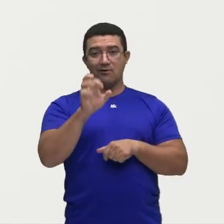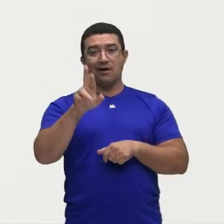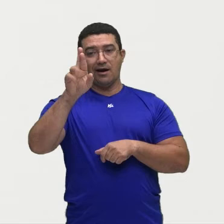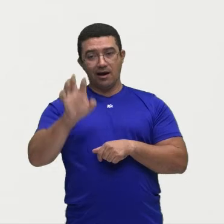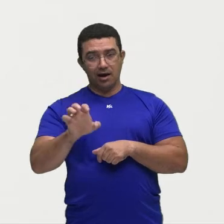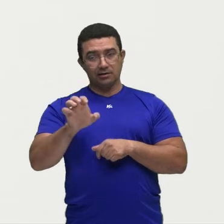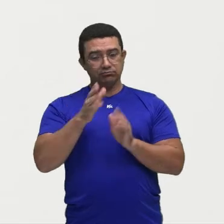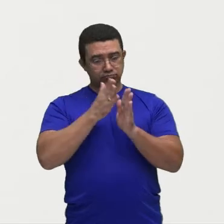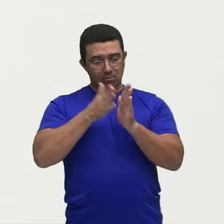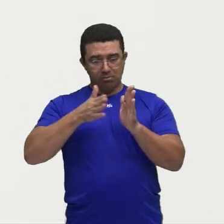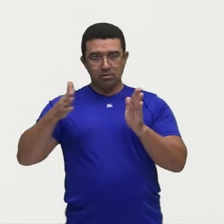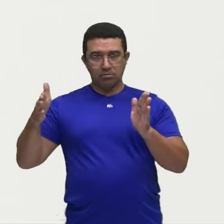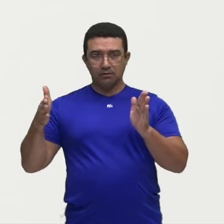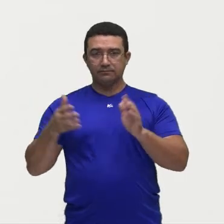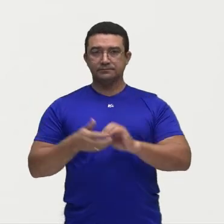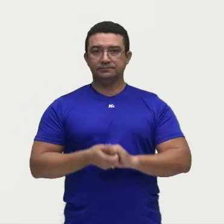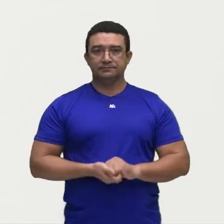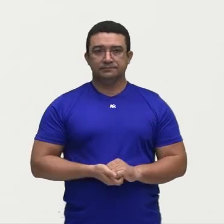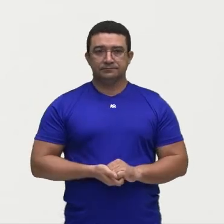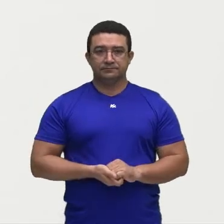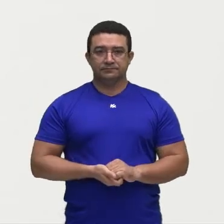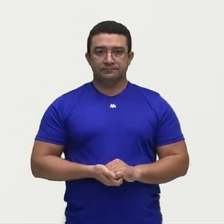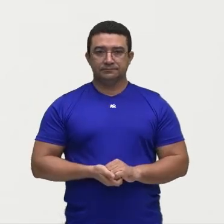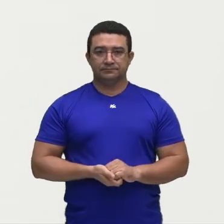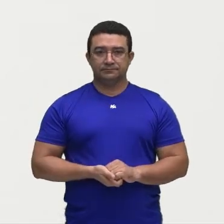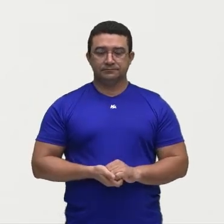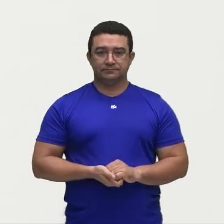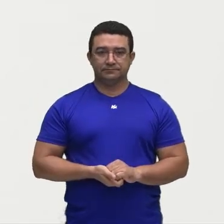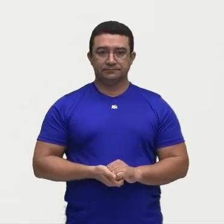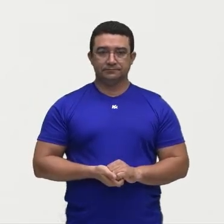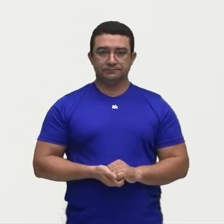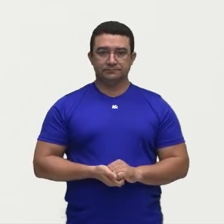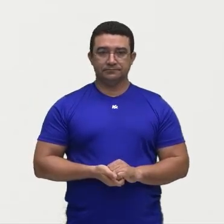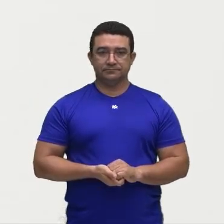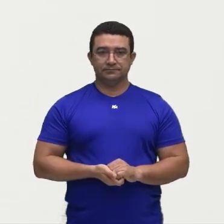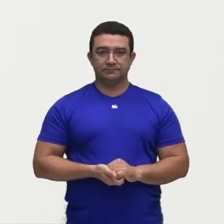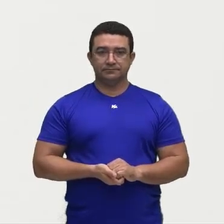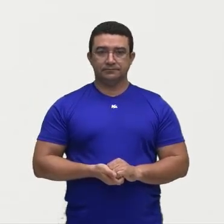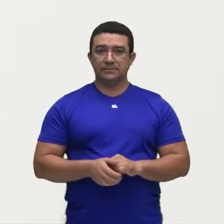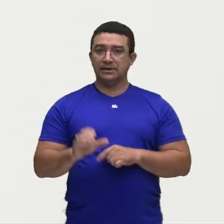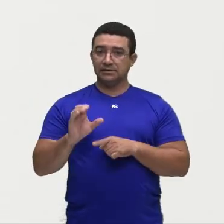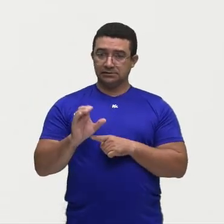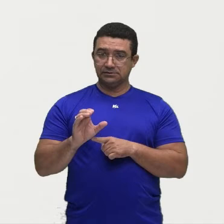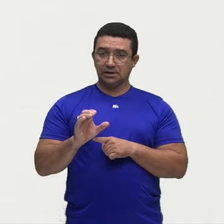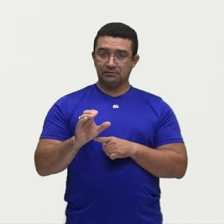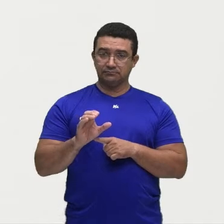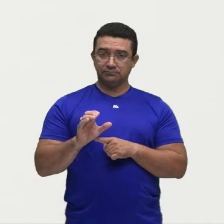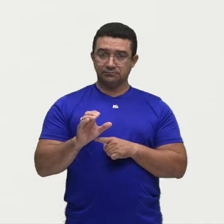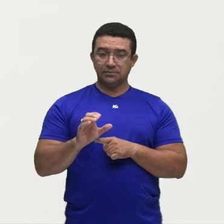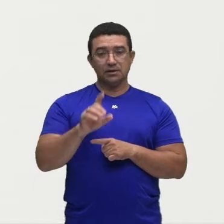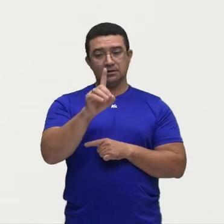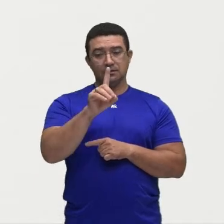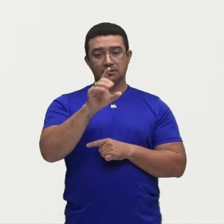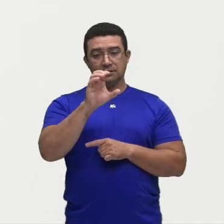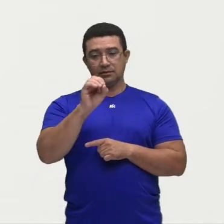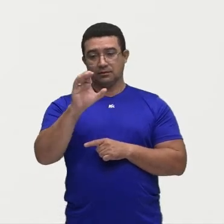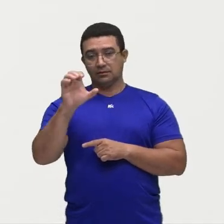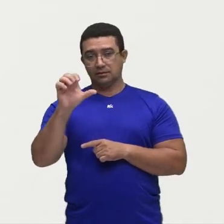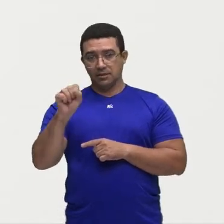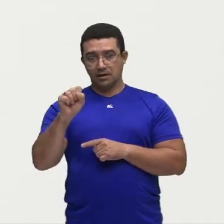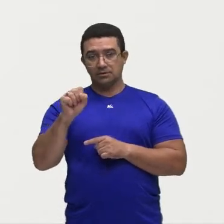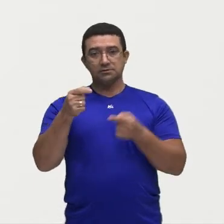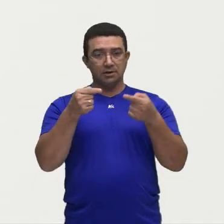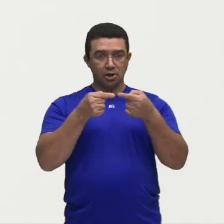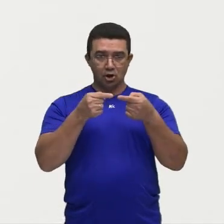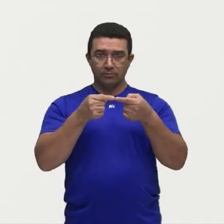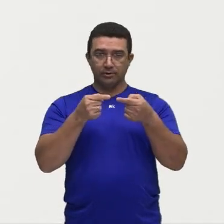sempre a ordem. WH question, depois o meu auxiliar does. E eu já acabei respondendo para você, não é? A última